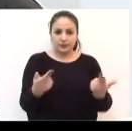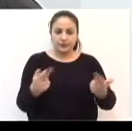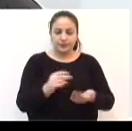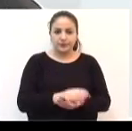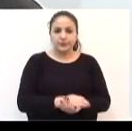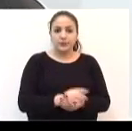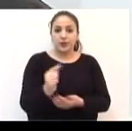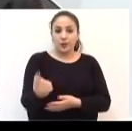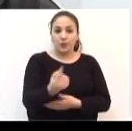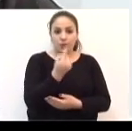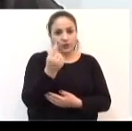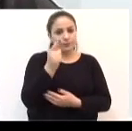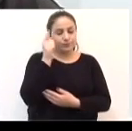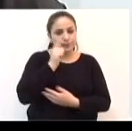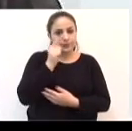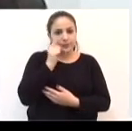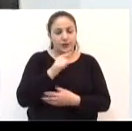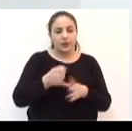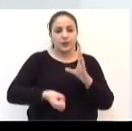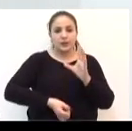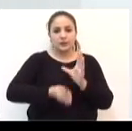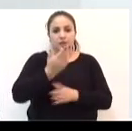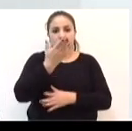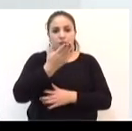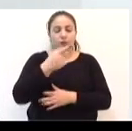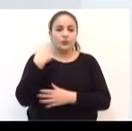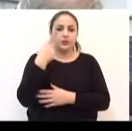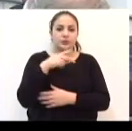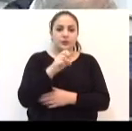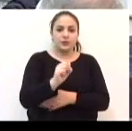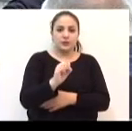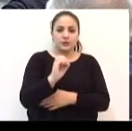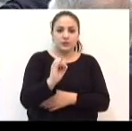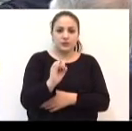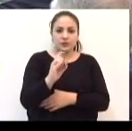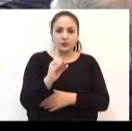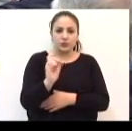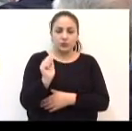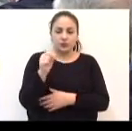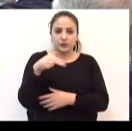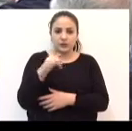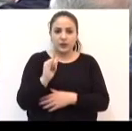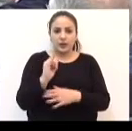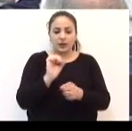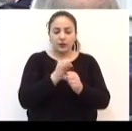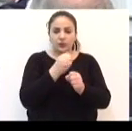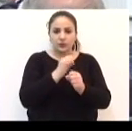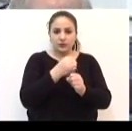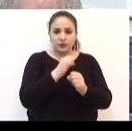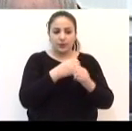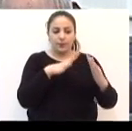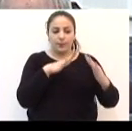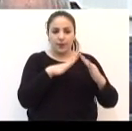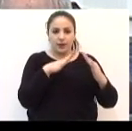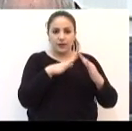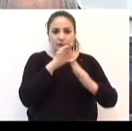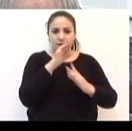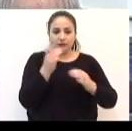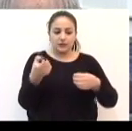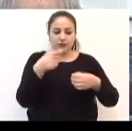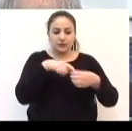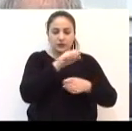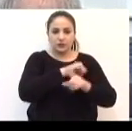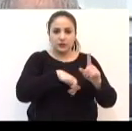que não foi aprovada era de autoria do vereador Sidney Ávila e tratava da construção de uma casa de ressocialização